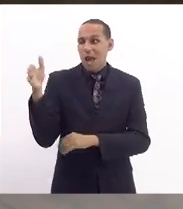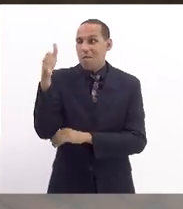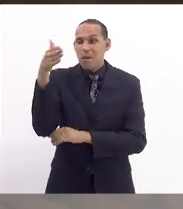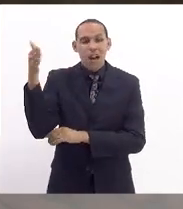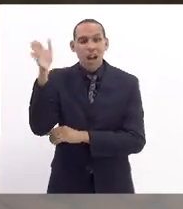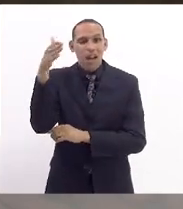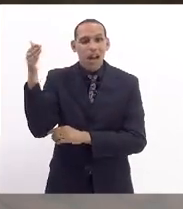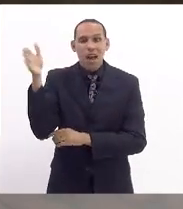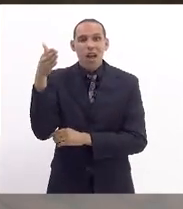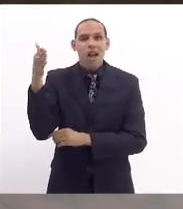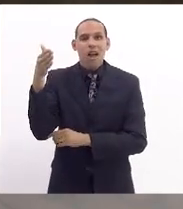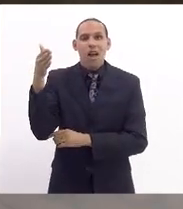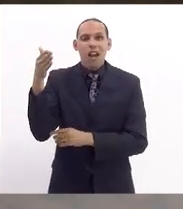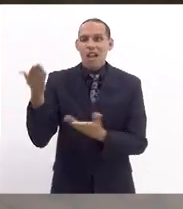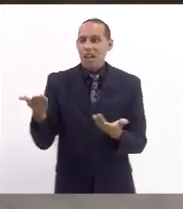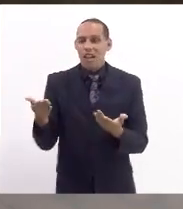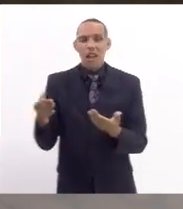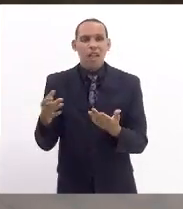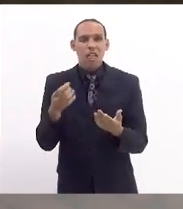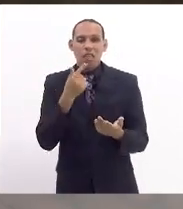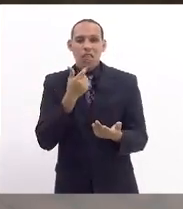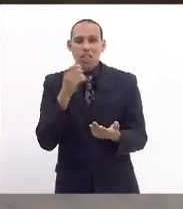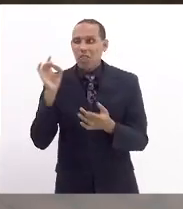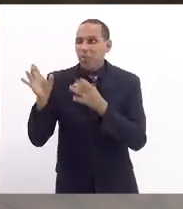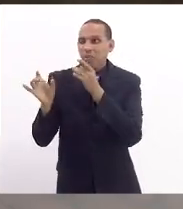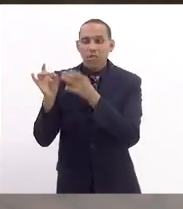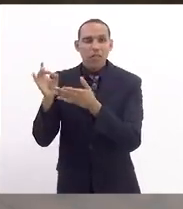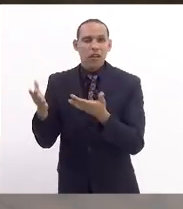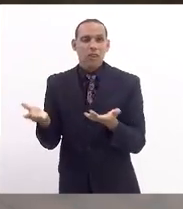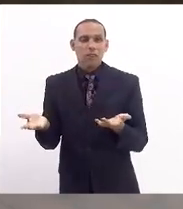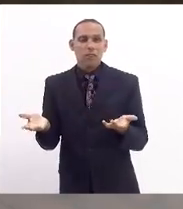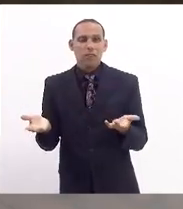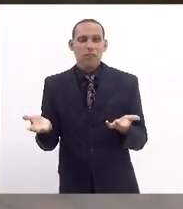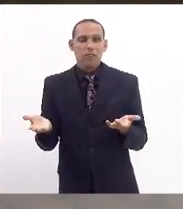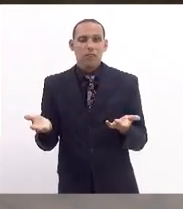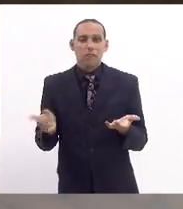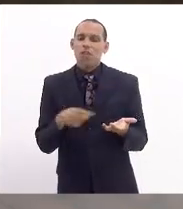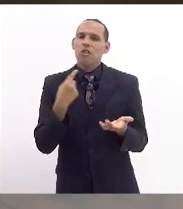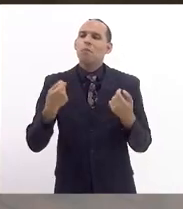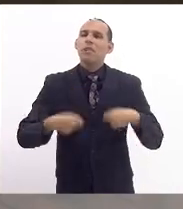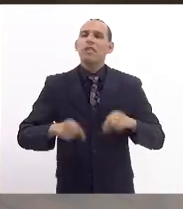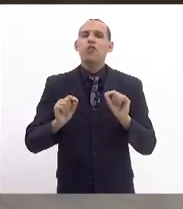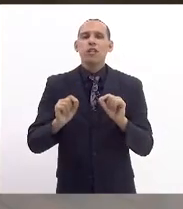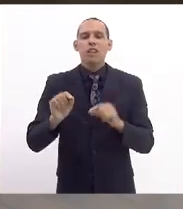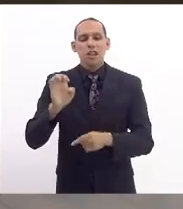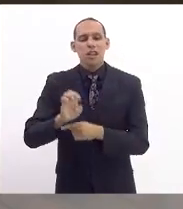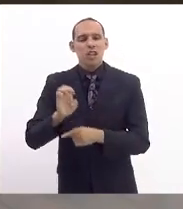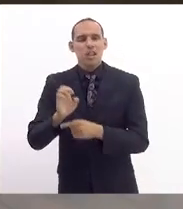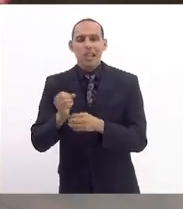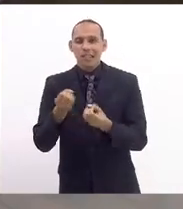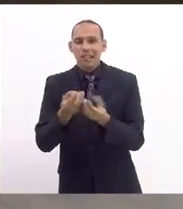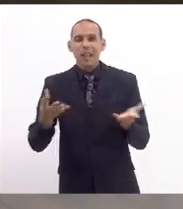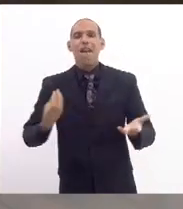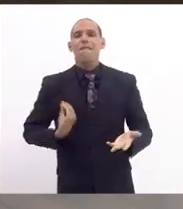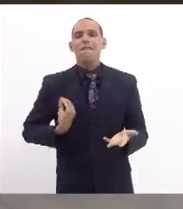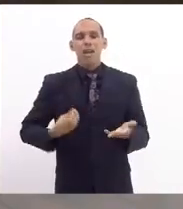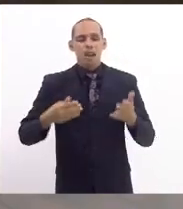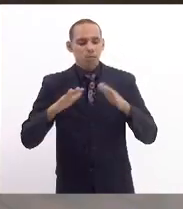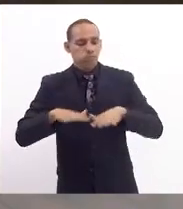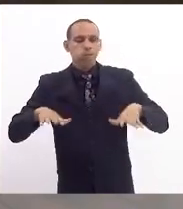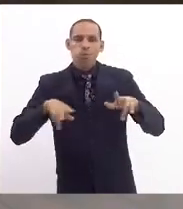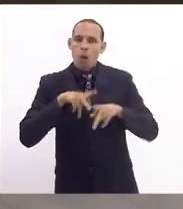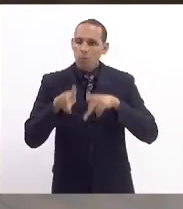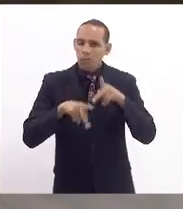e a gente precisa de um estado que Garanta né A vida da sua população por isso parabenizar a vossa